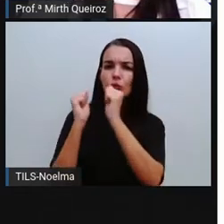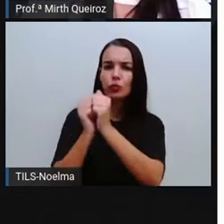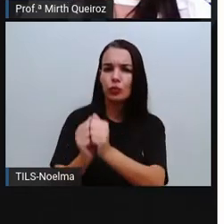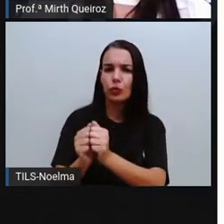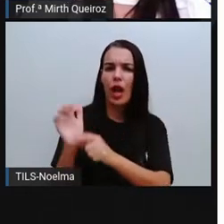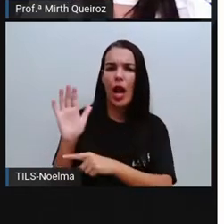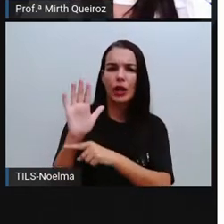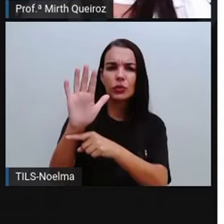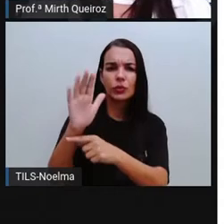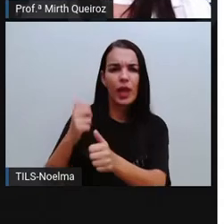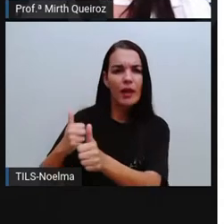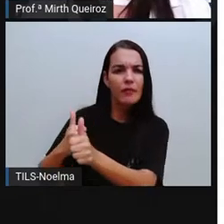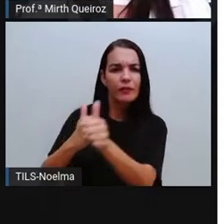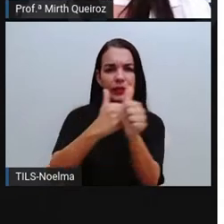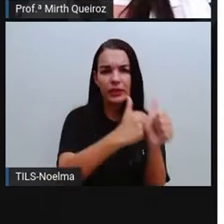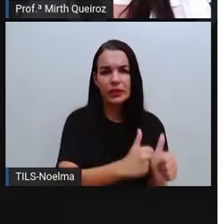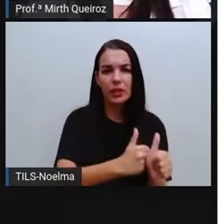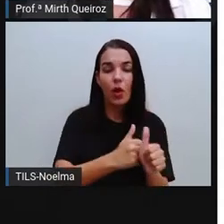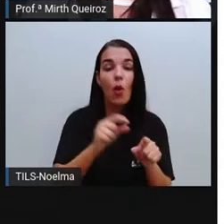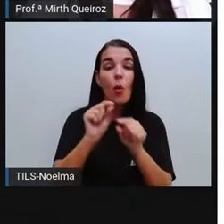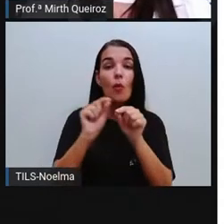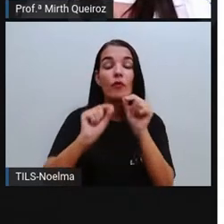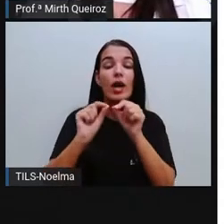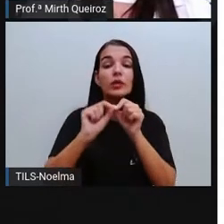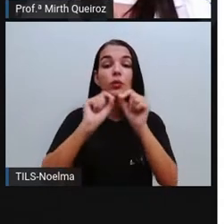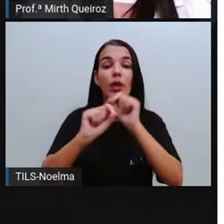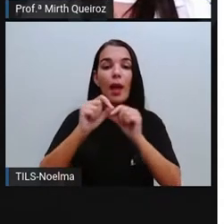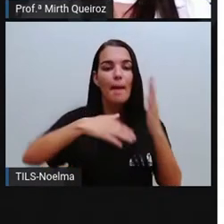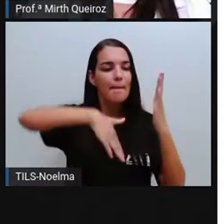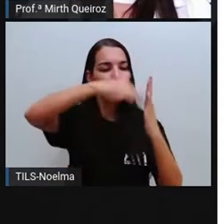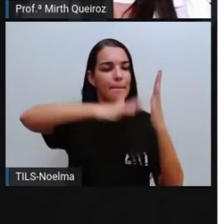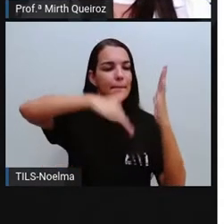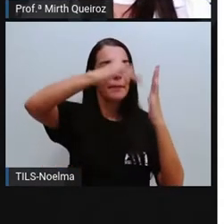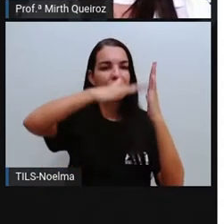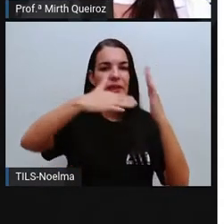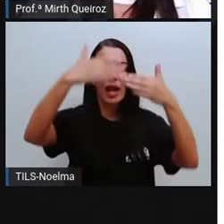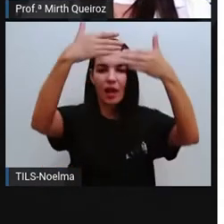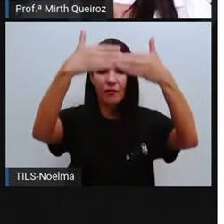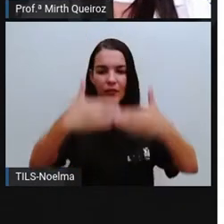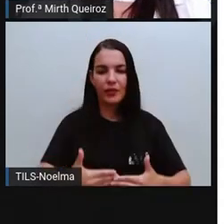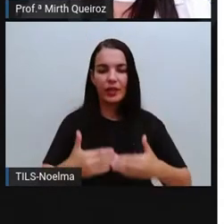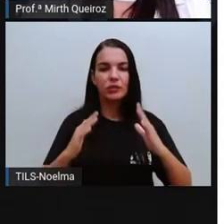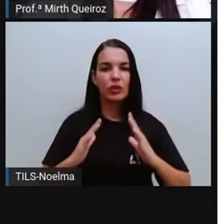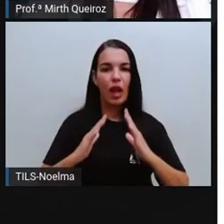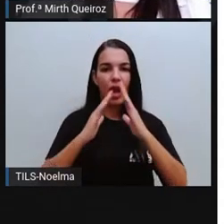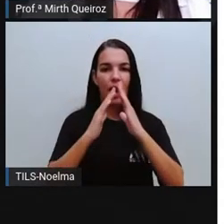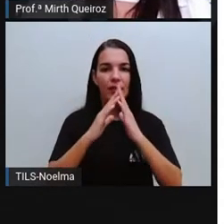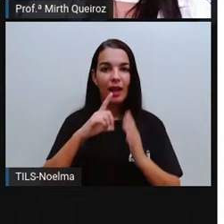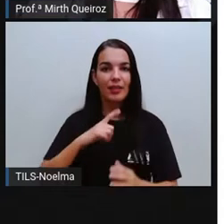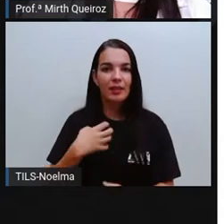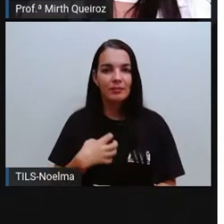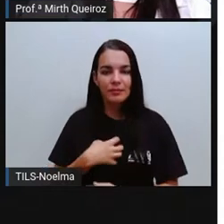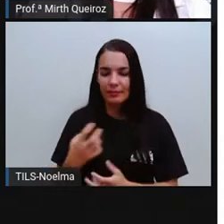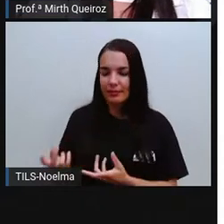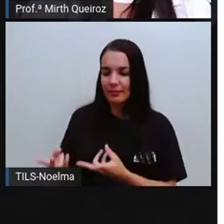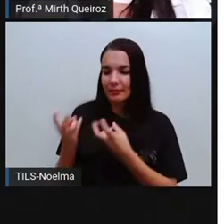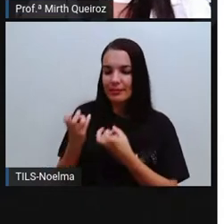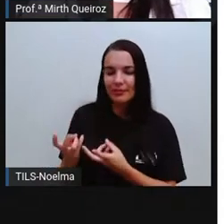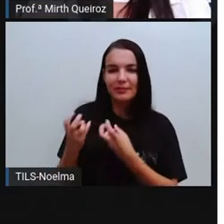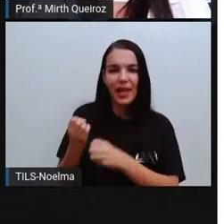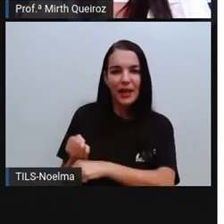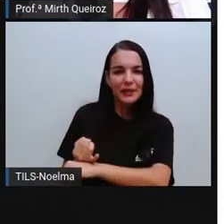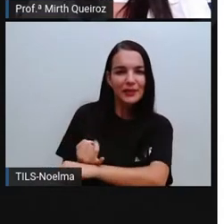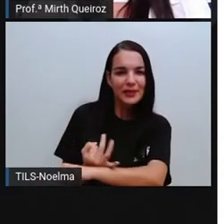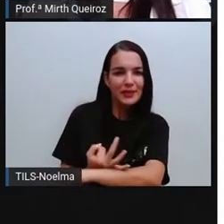essa artista, ela pinta as fachadas das casas e tem como inspiração aí motivos decorativos que são escolhidos